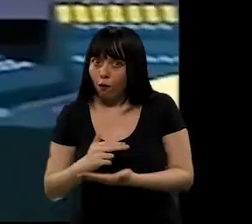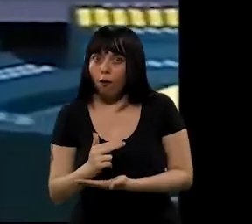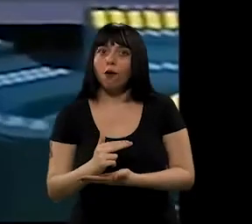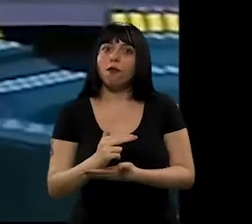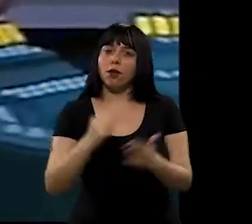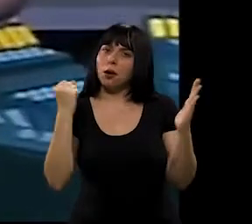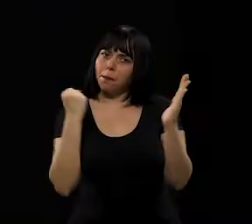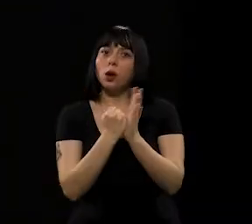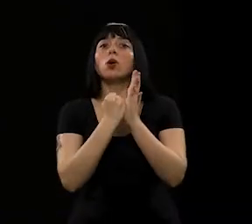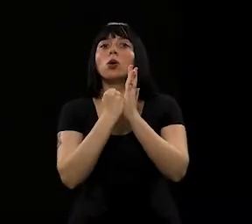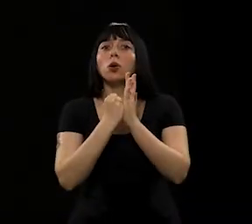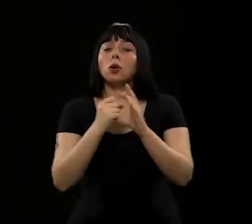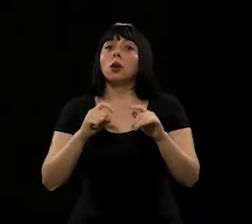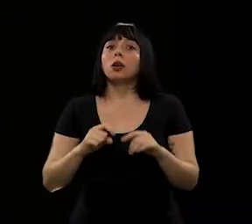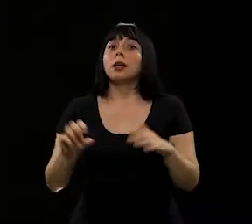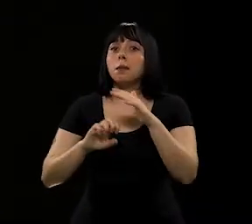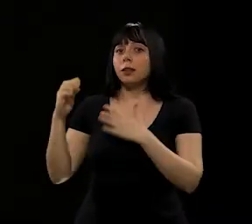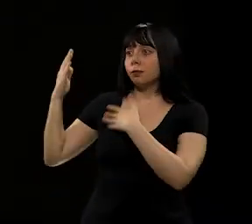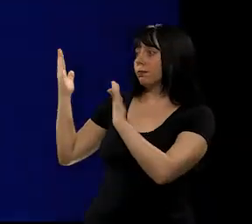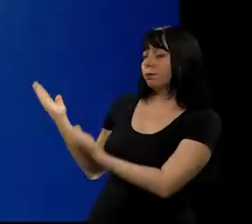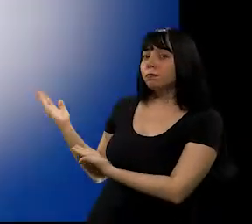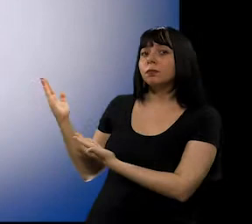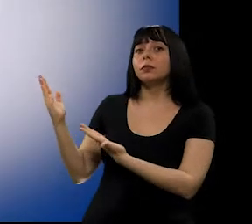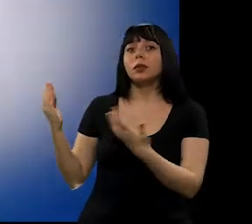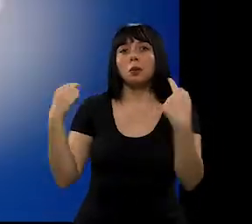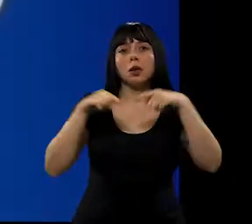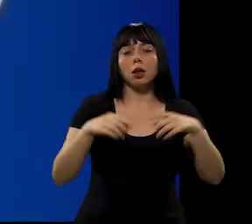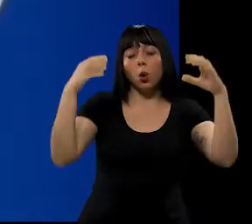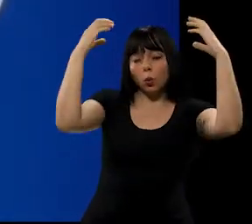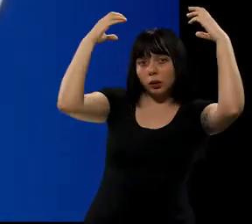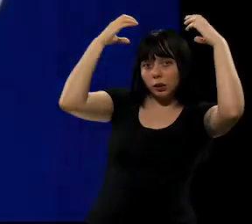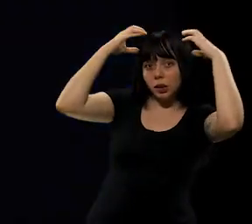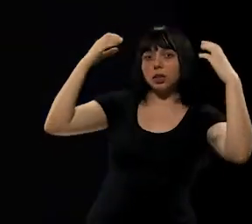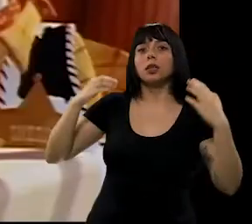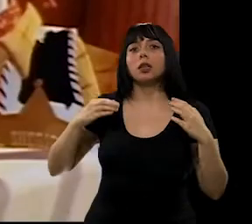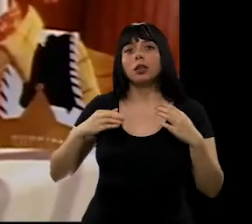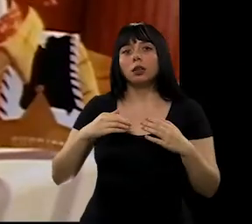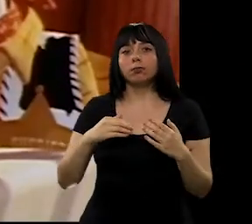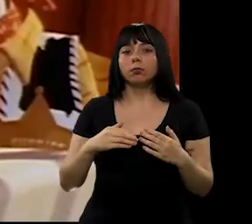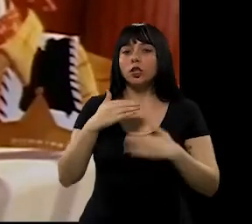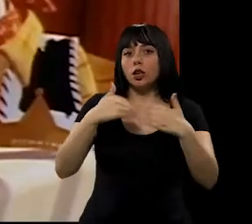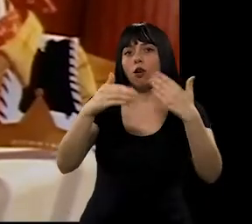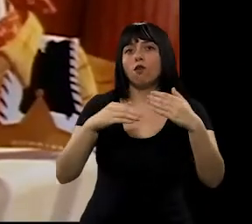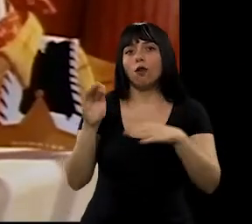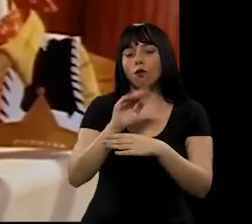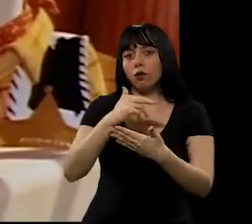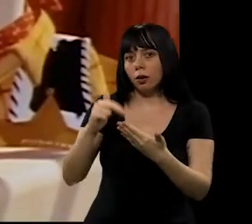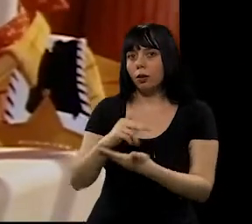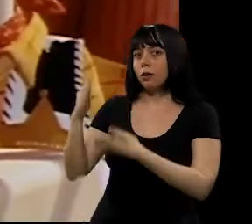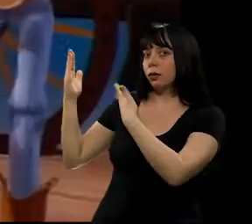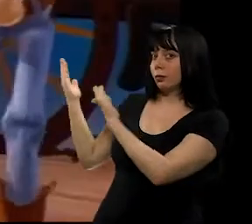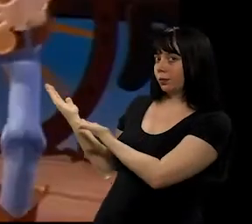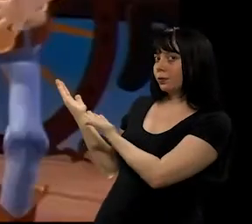esse marco histórico, é a Pixar que abre esse espaço em parceria com a própria Disney com o filme Toy Story, em